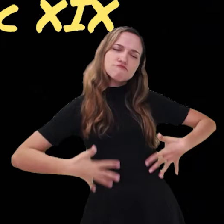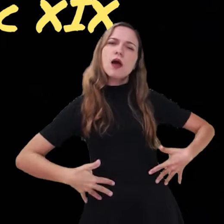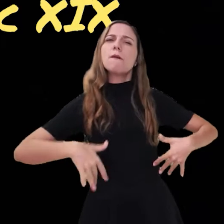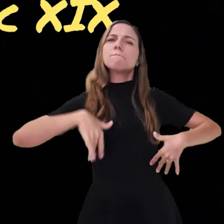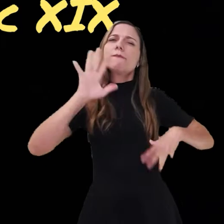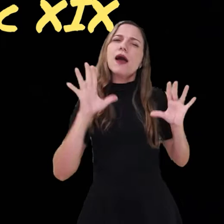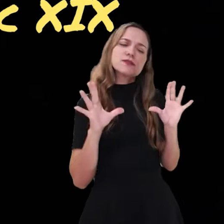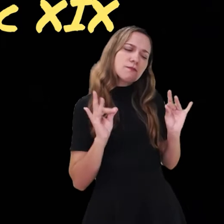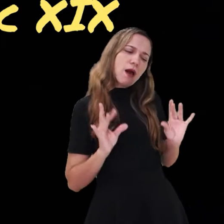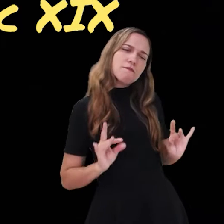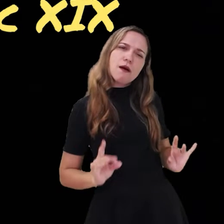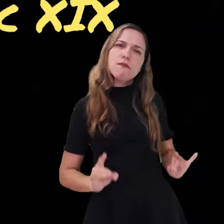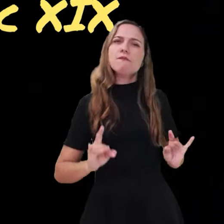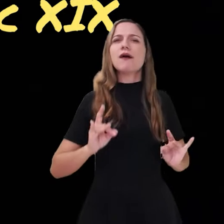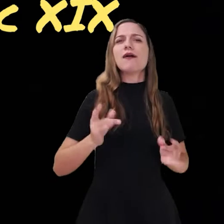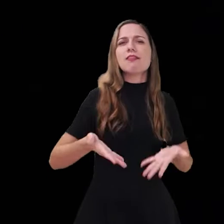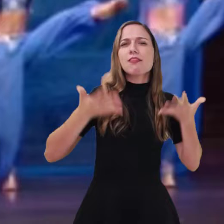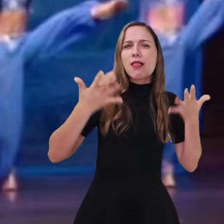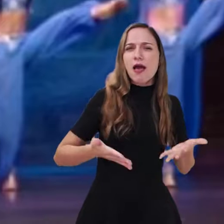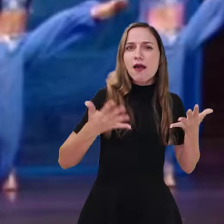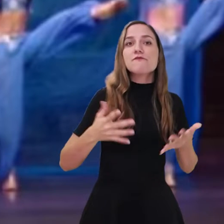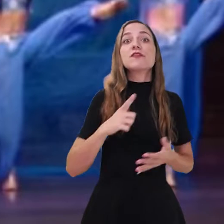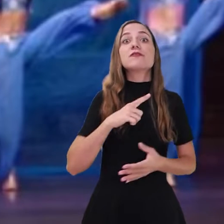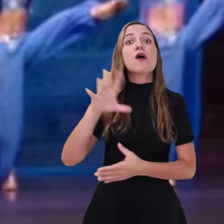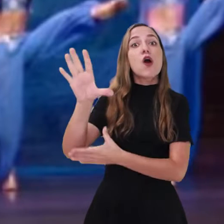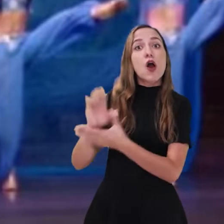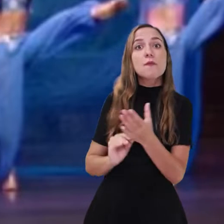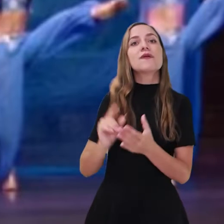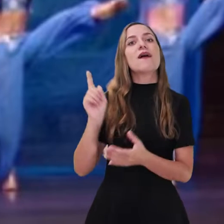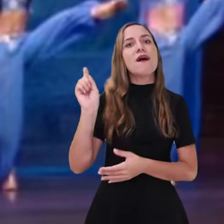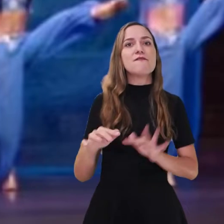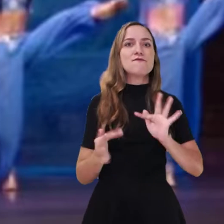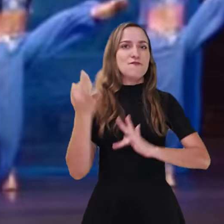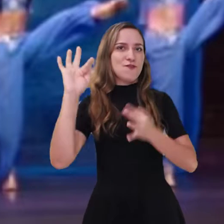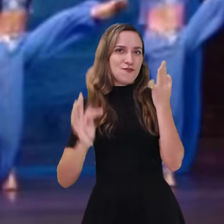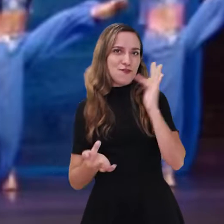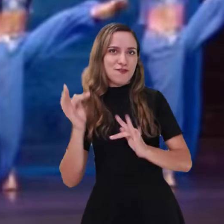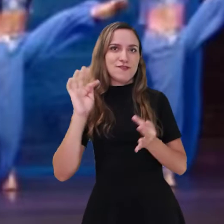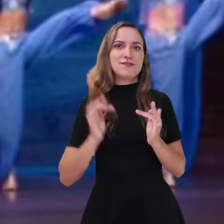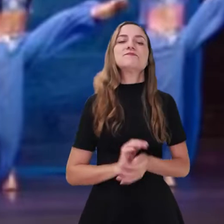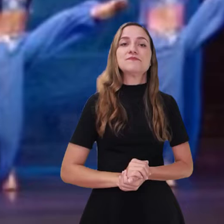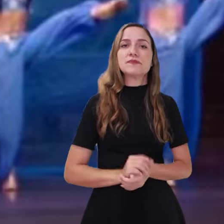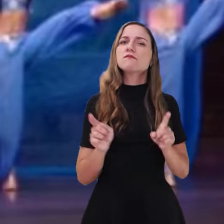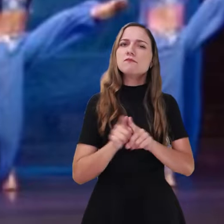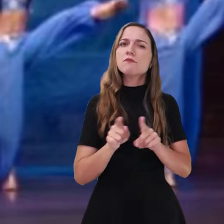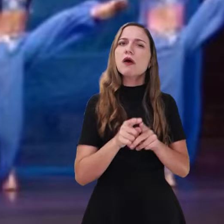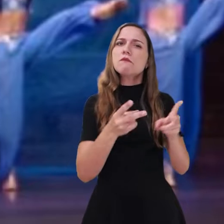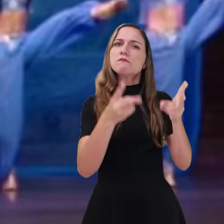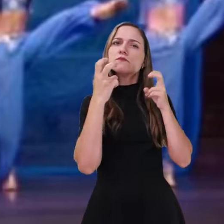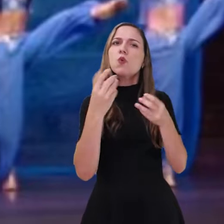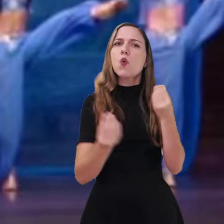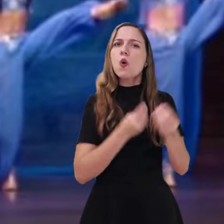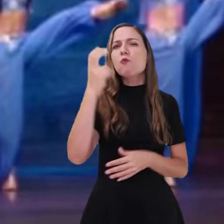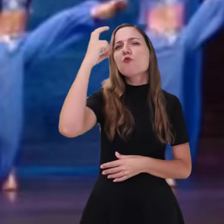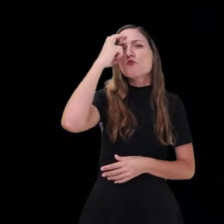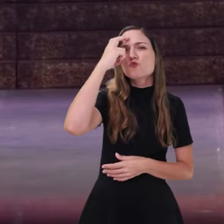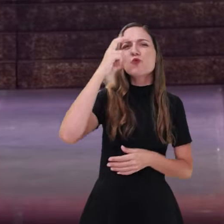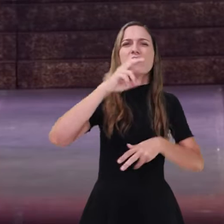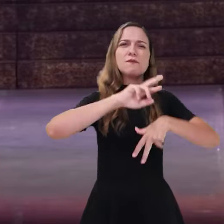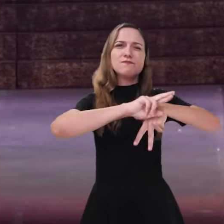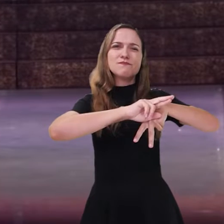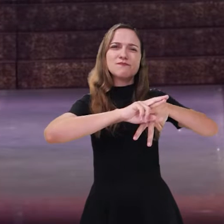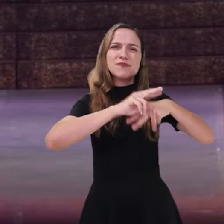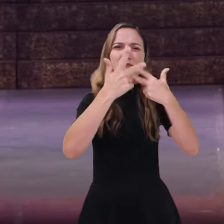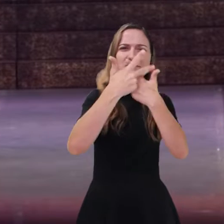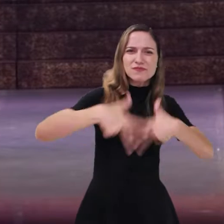lendas folclóricas. Passaram também a explorar aspectos de culturas étnicas distintas,